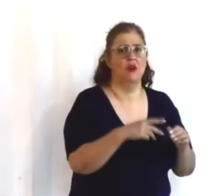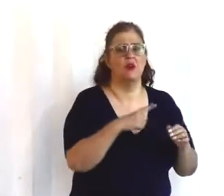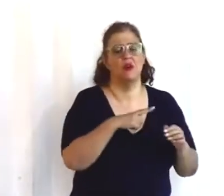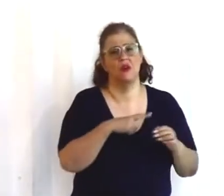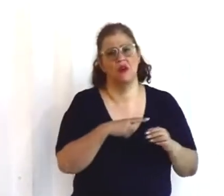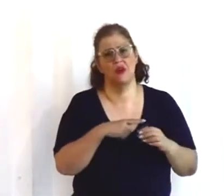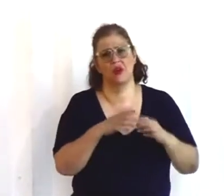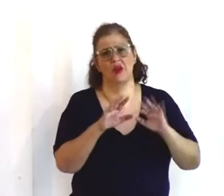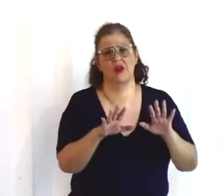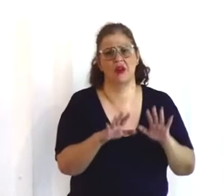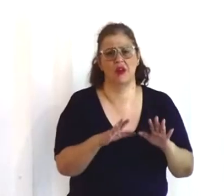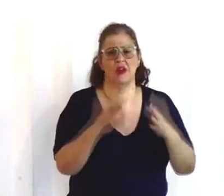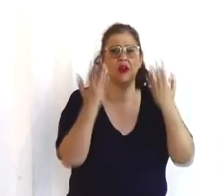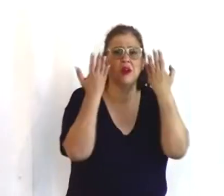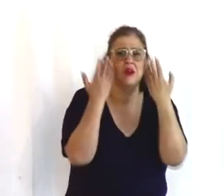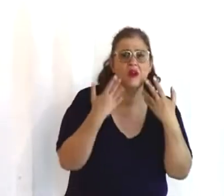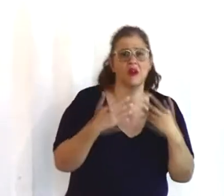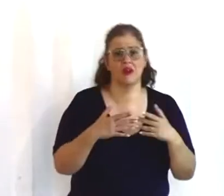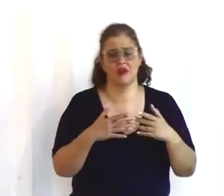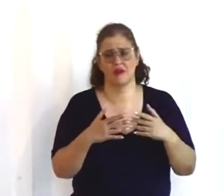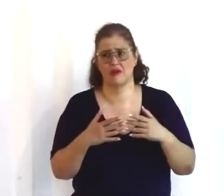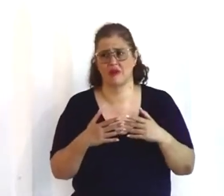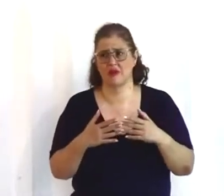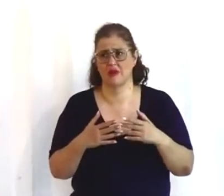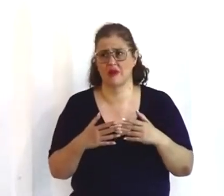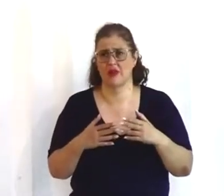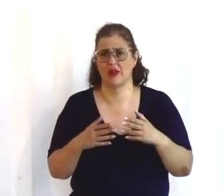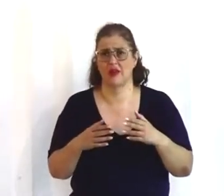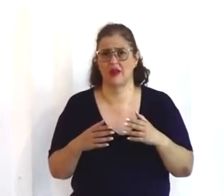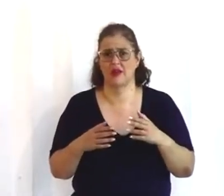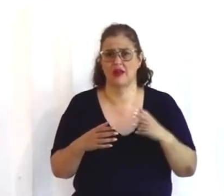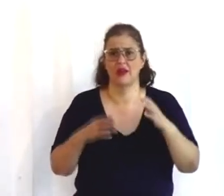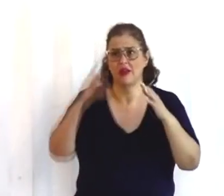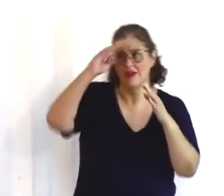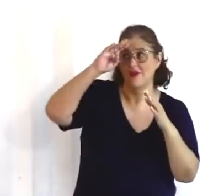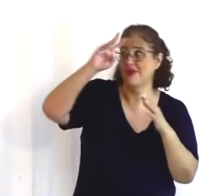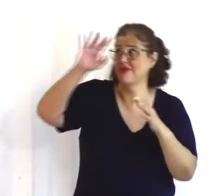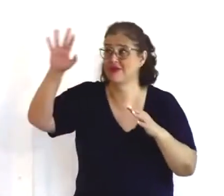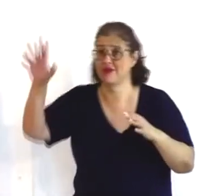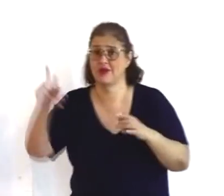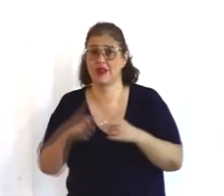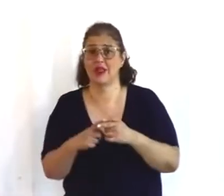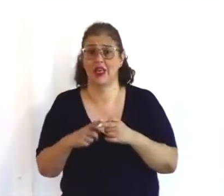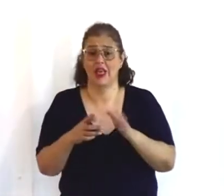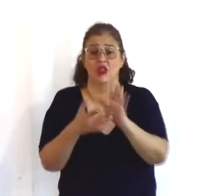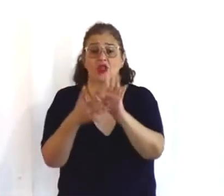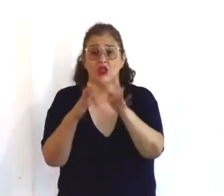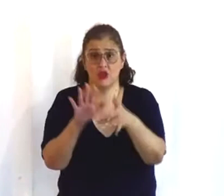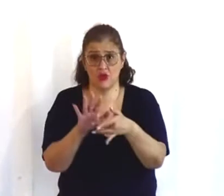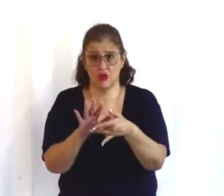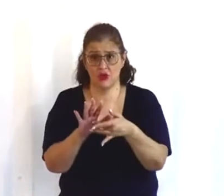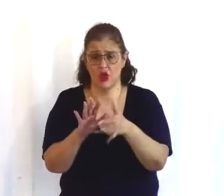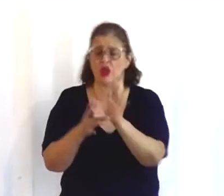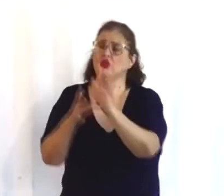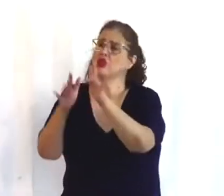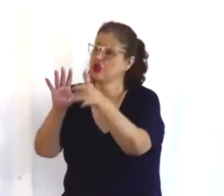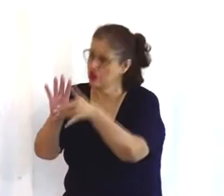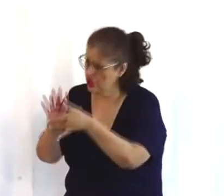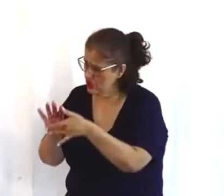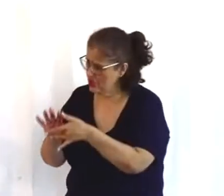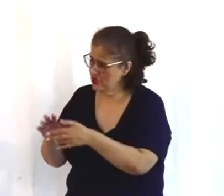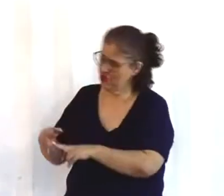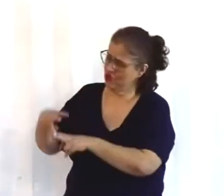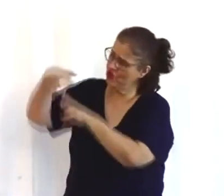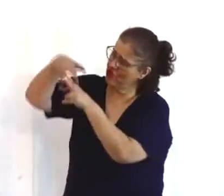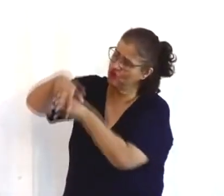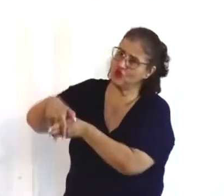mesmo sendo o Cordeiro desatando os selos, mas nesta visão é o próprio Senhor Jesus, Ele é o cavaleiro branco, Ele